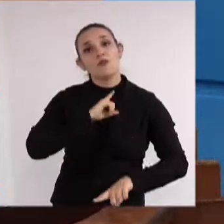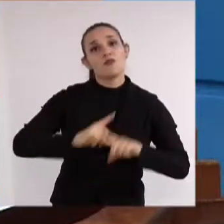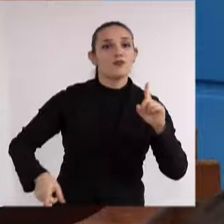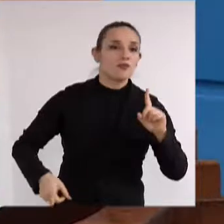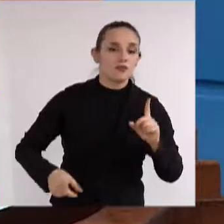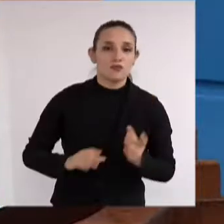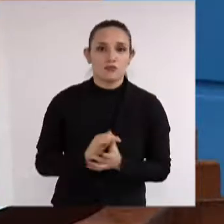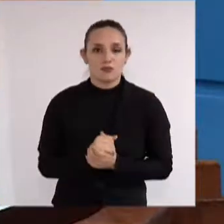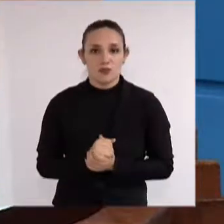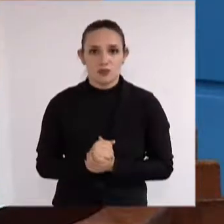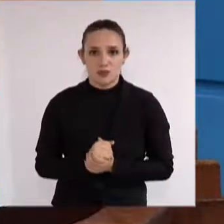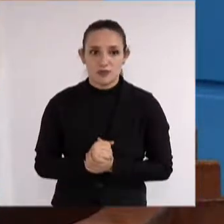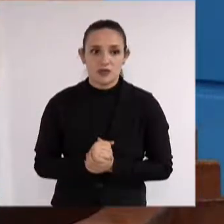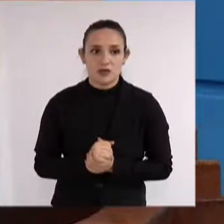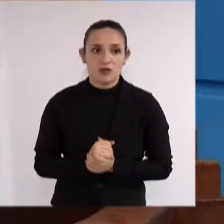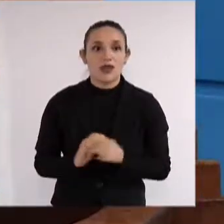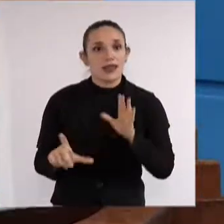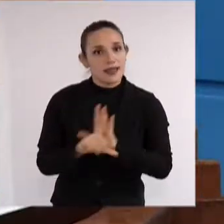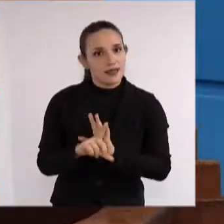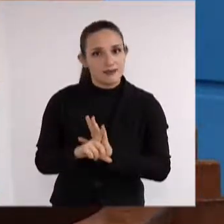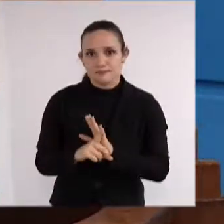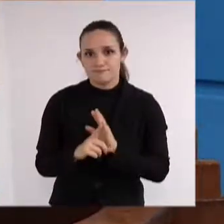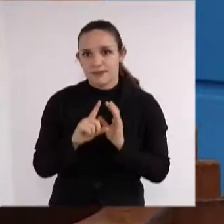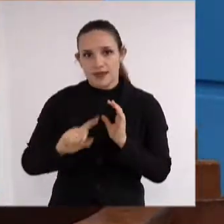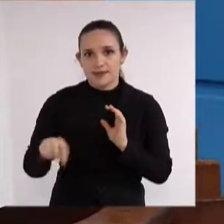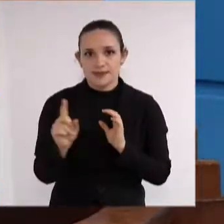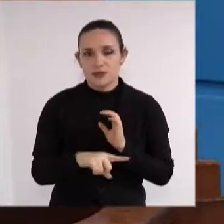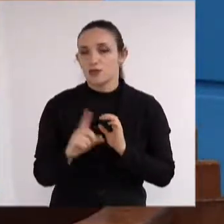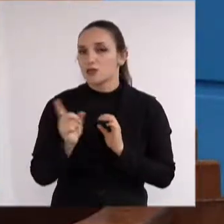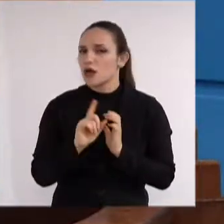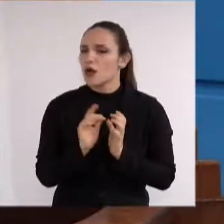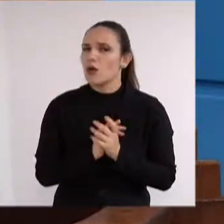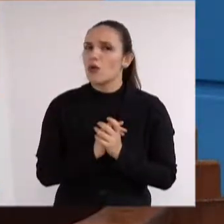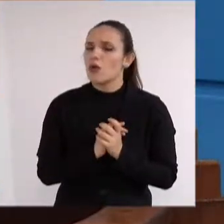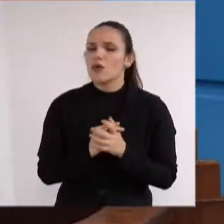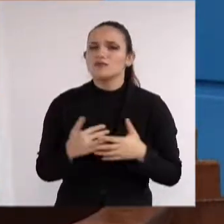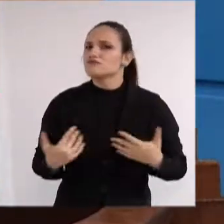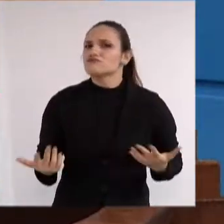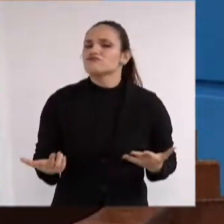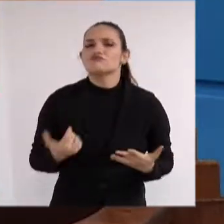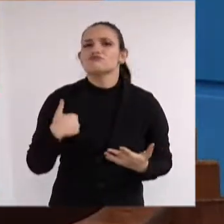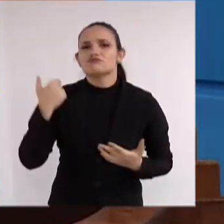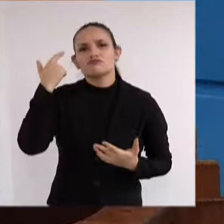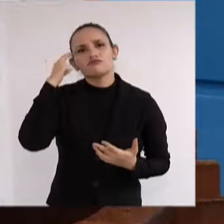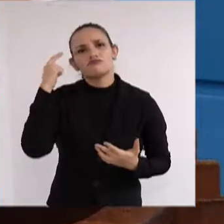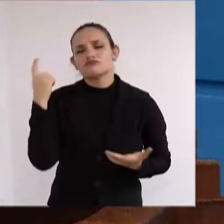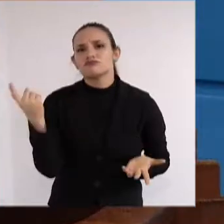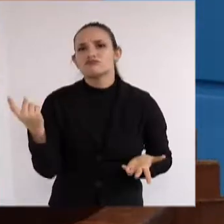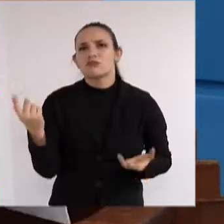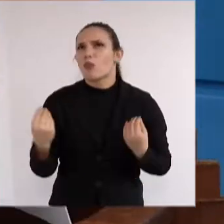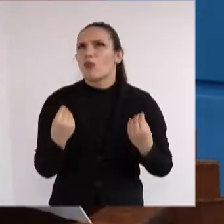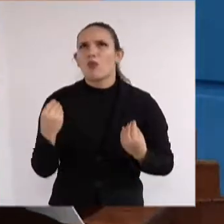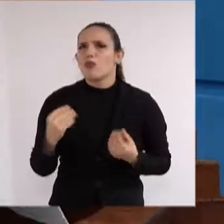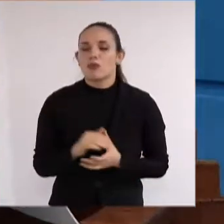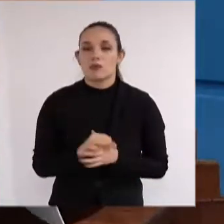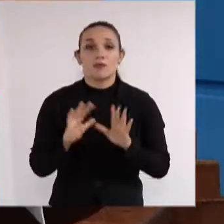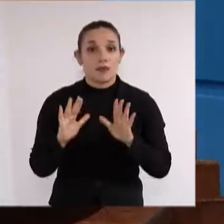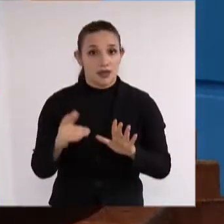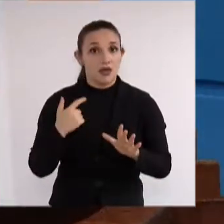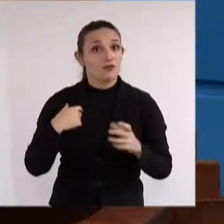a respeito desse projeto de lei para a manutenção do veto. E por que esse